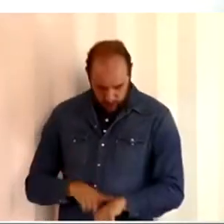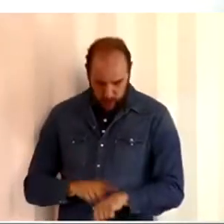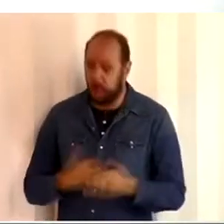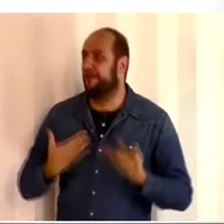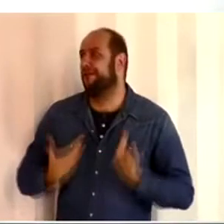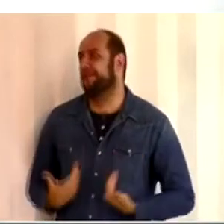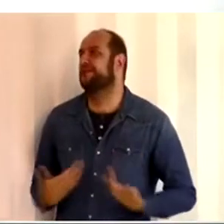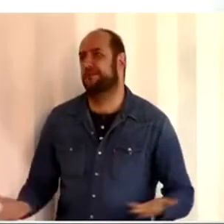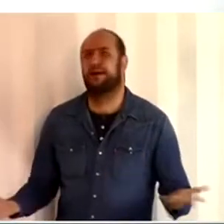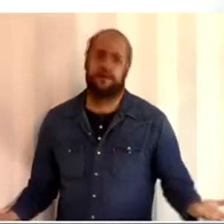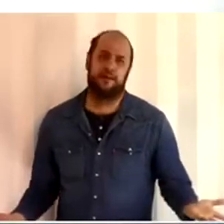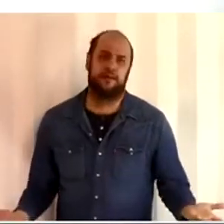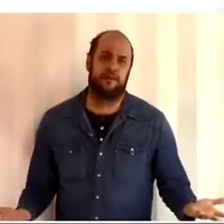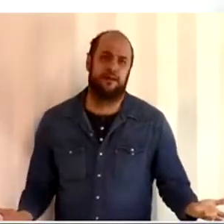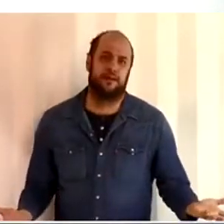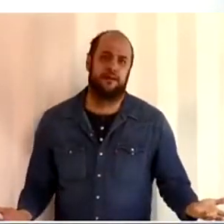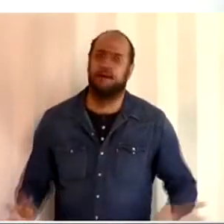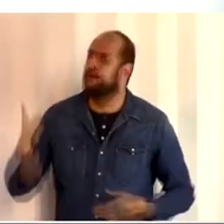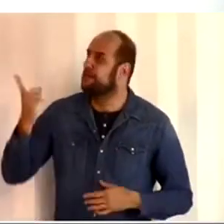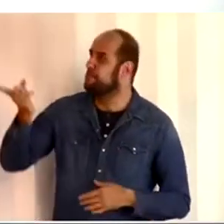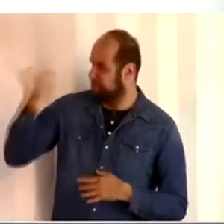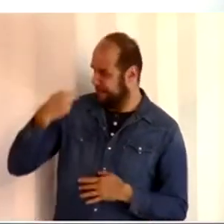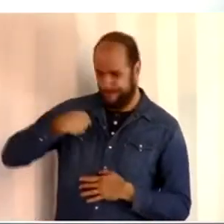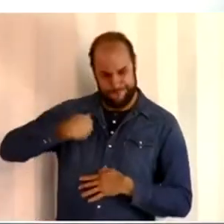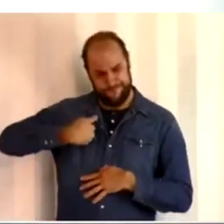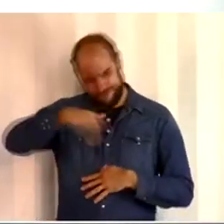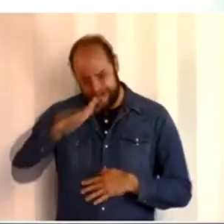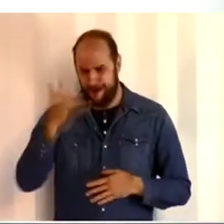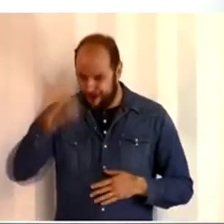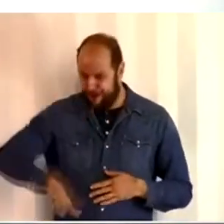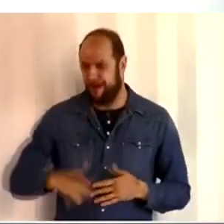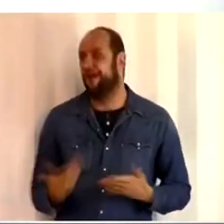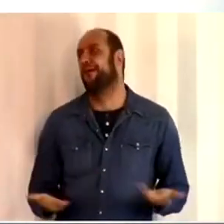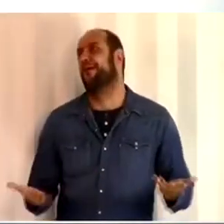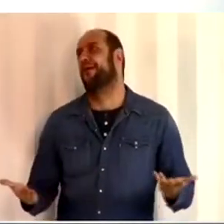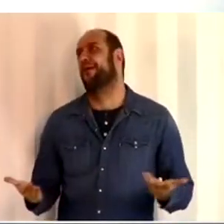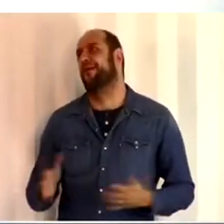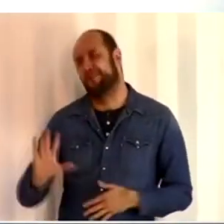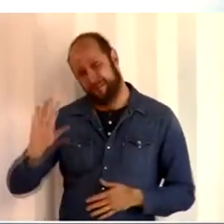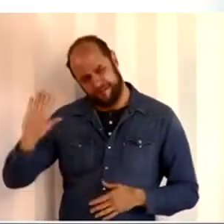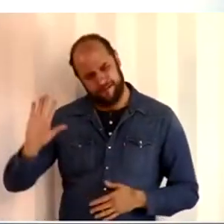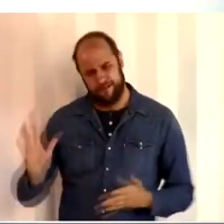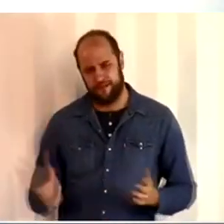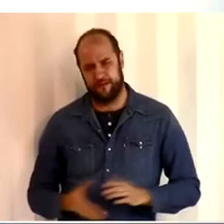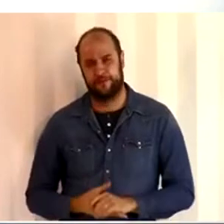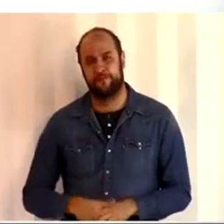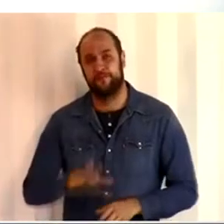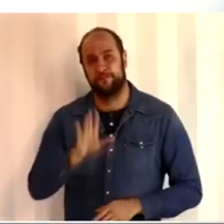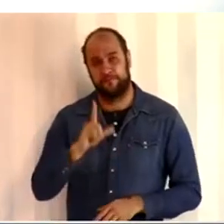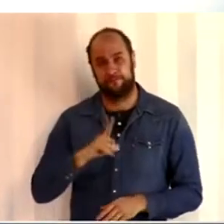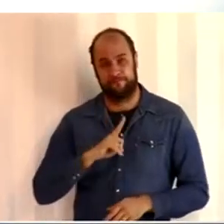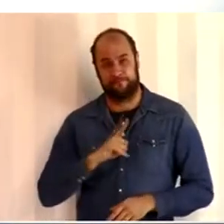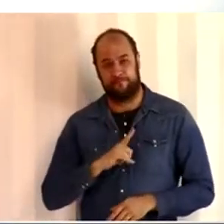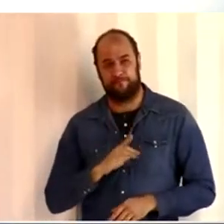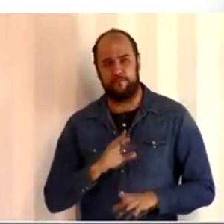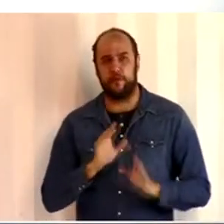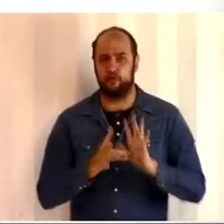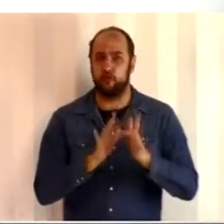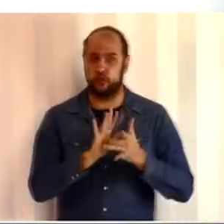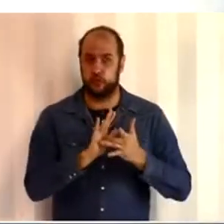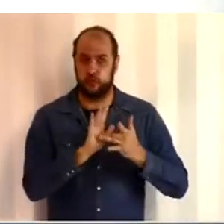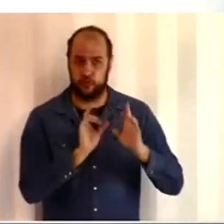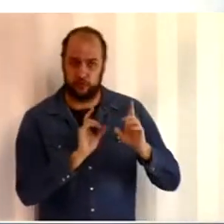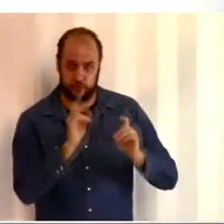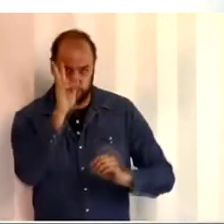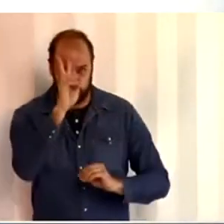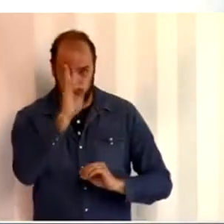estou cansado, e o Senhor já está mandando eu marchar de novo? Tem um episódio que Jesus teve com seus discípulos que é muito